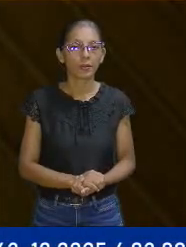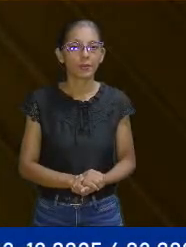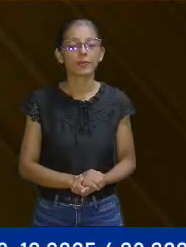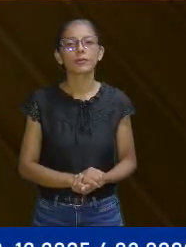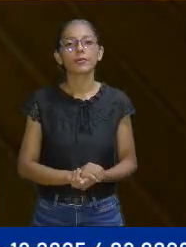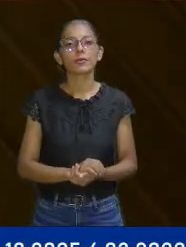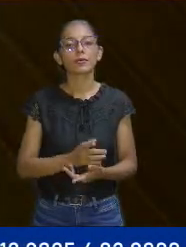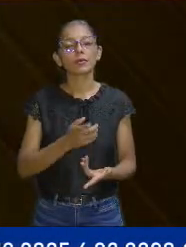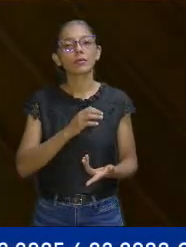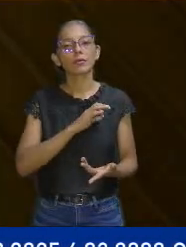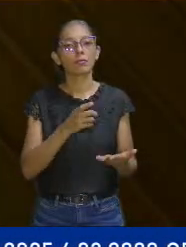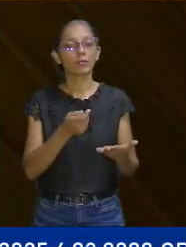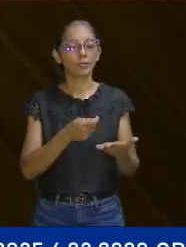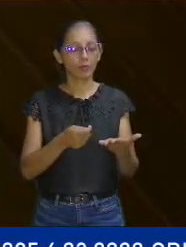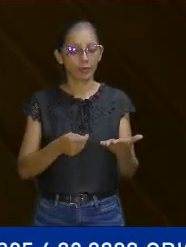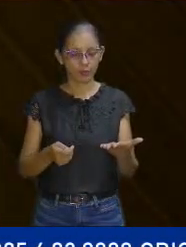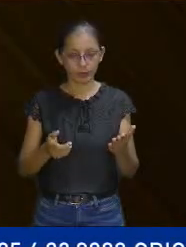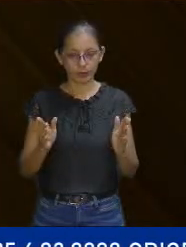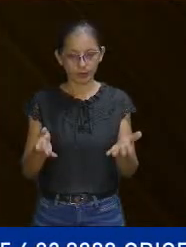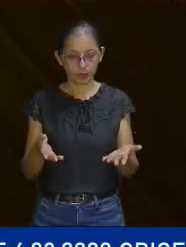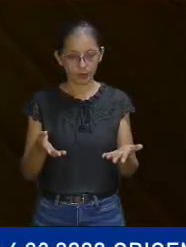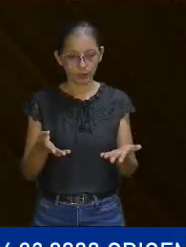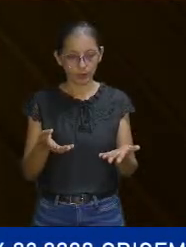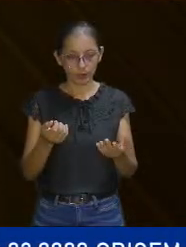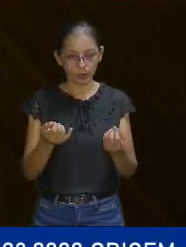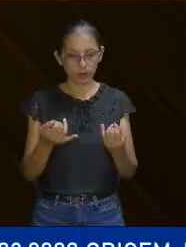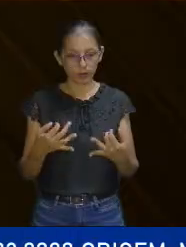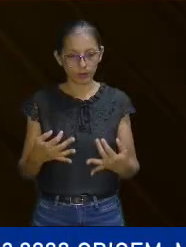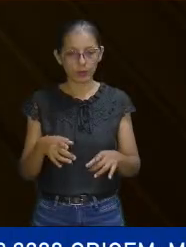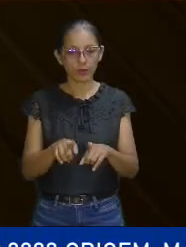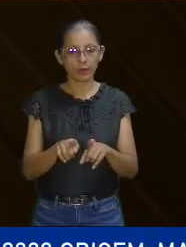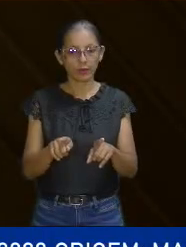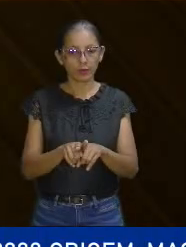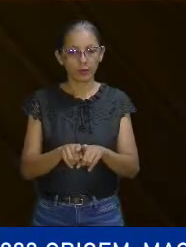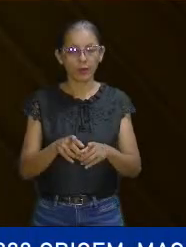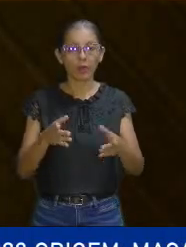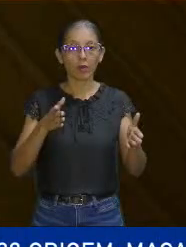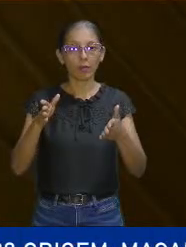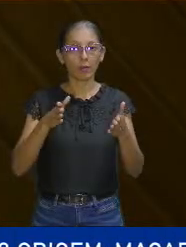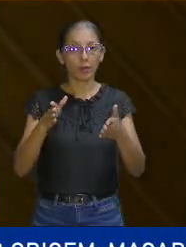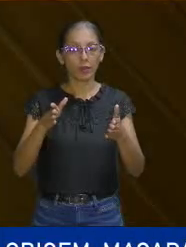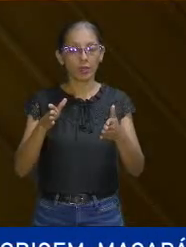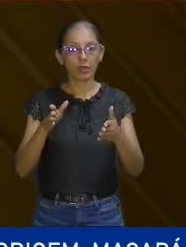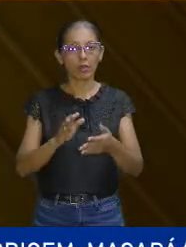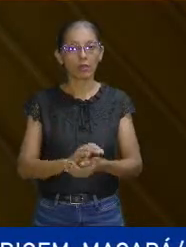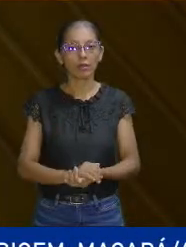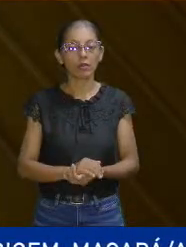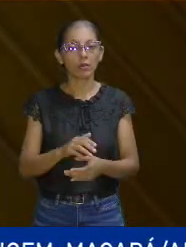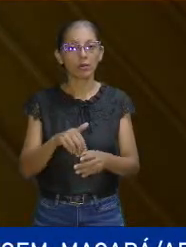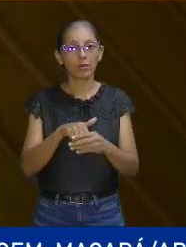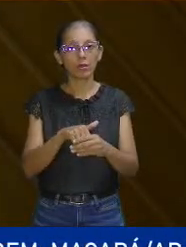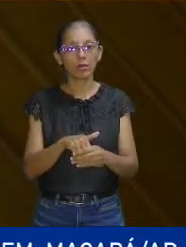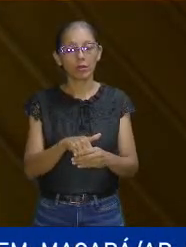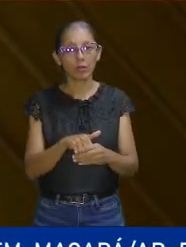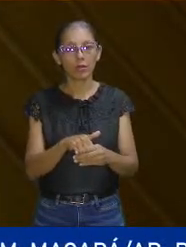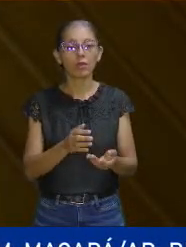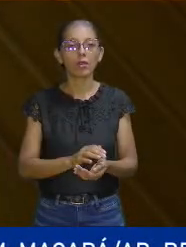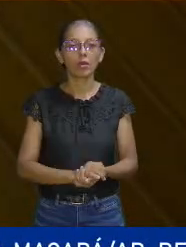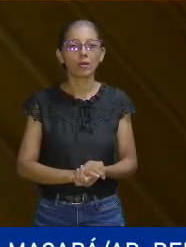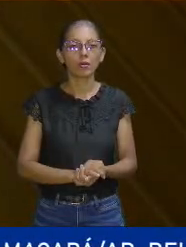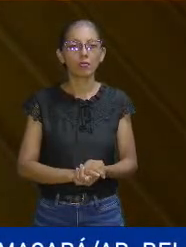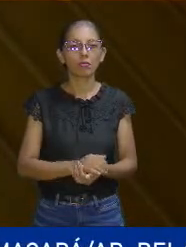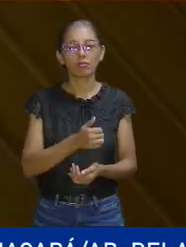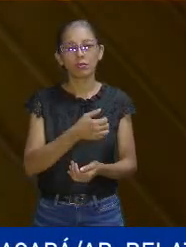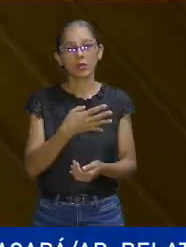trouxe ao conhecimento de que, no período eleitoral, às vésperas da eleição, entre o dia 14 e 28,